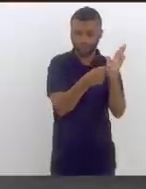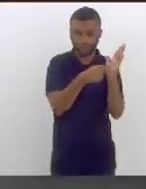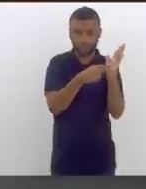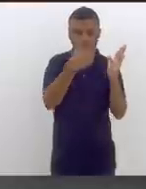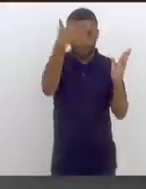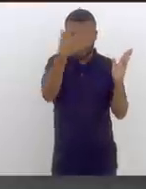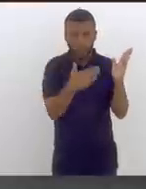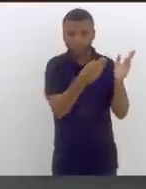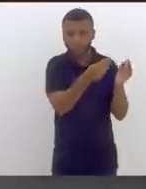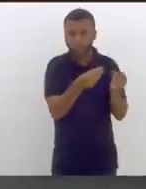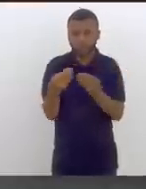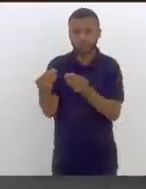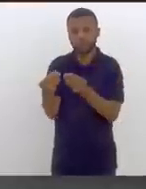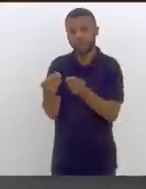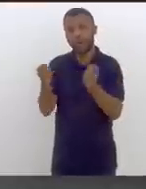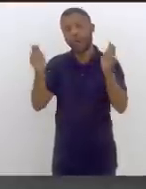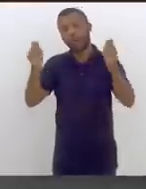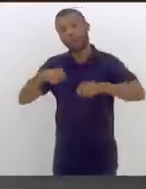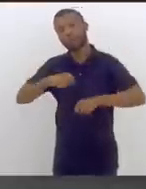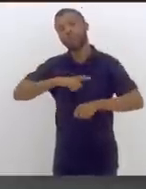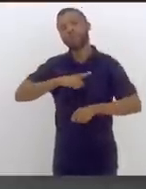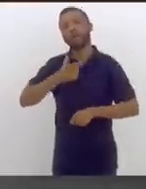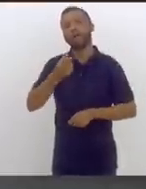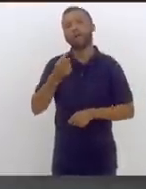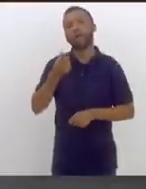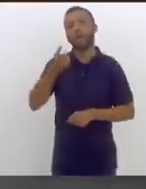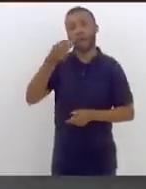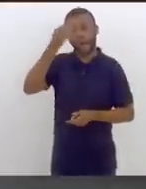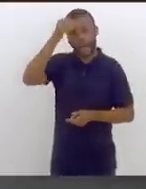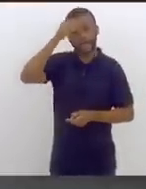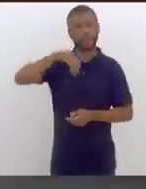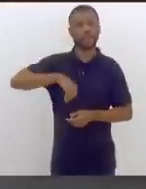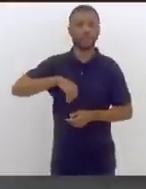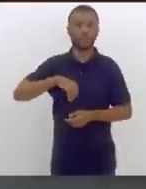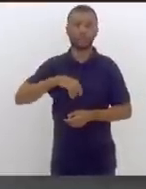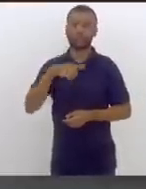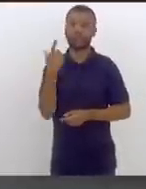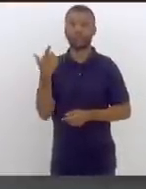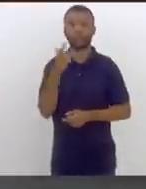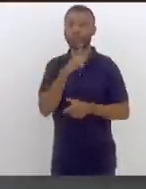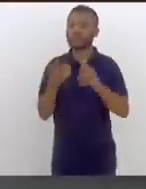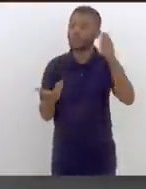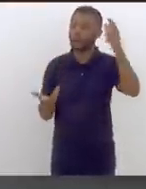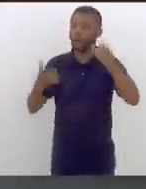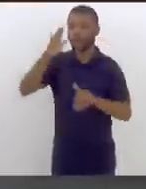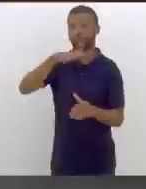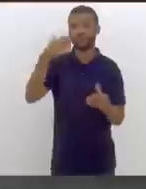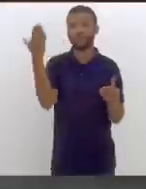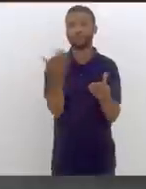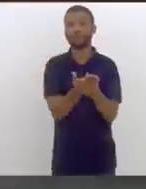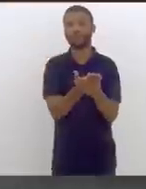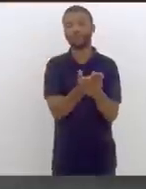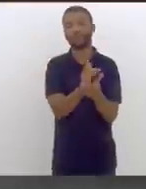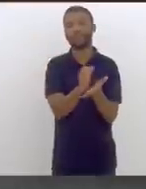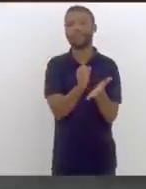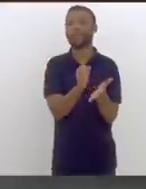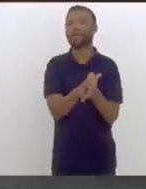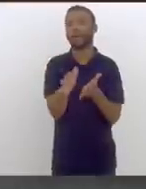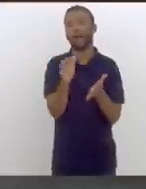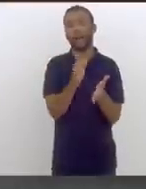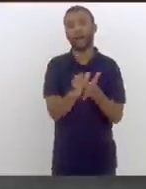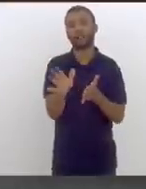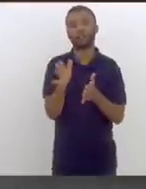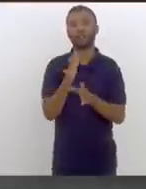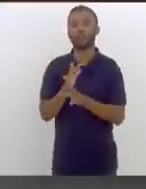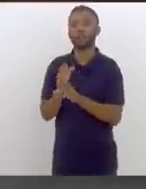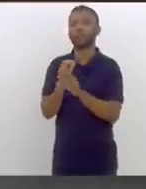podendo pro vermelho e subsistência e nós temos revertidos na justiça isso tem orado ainda mais descobre cofres públicos